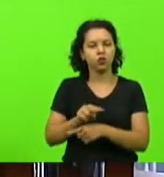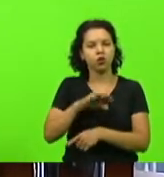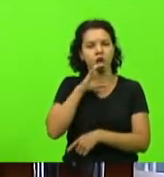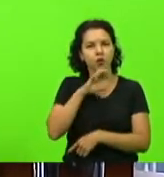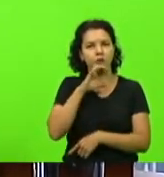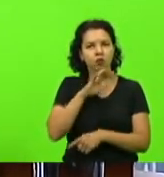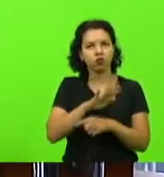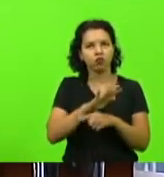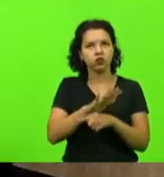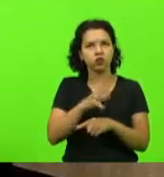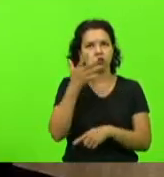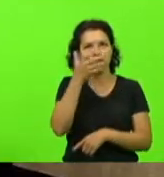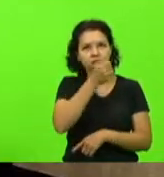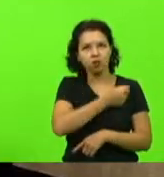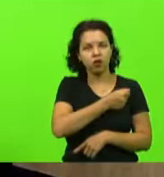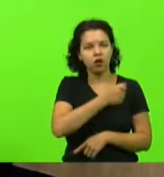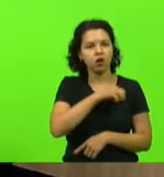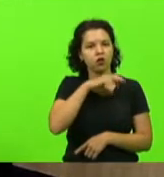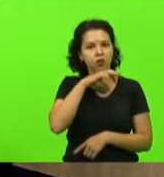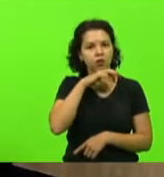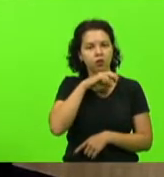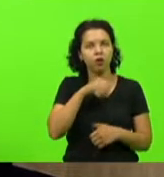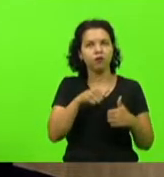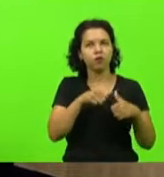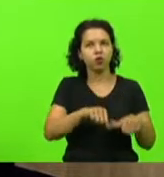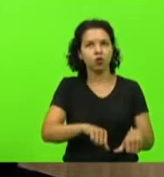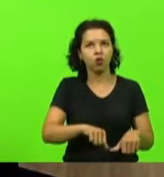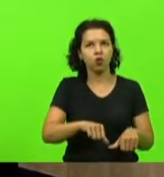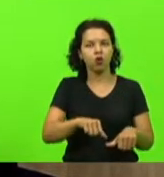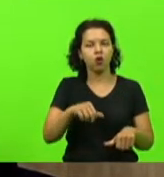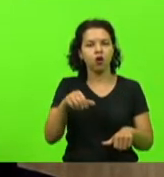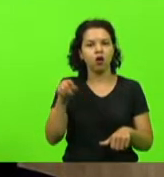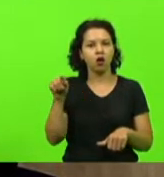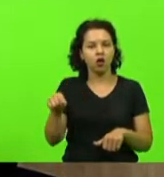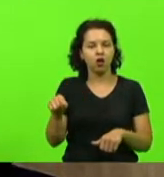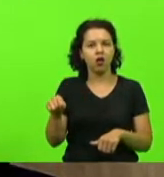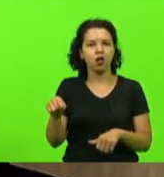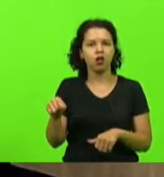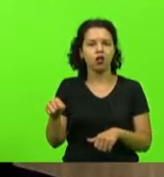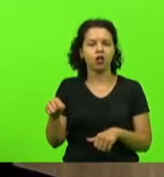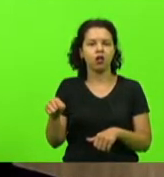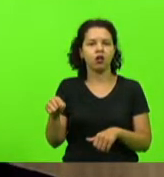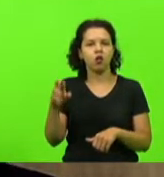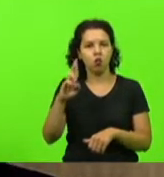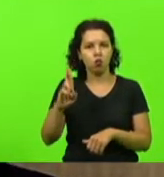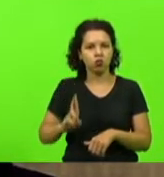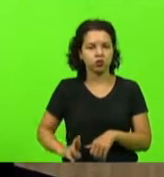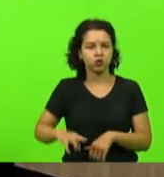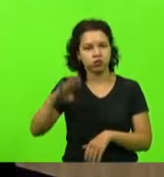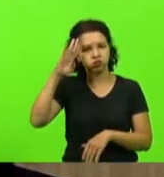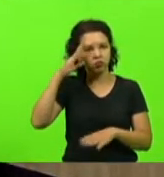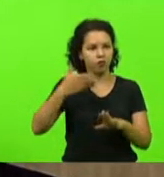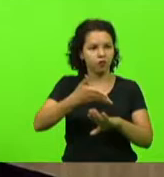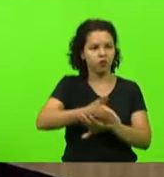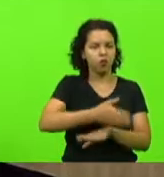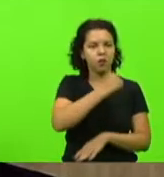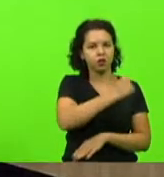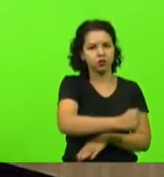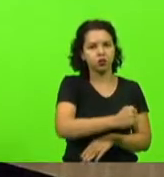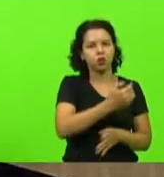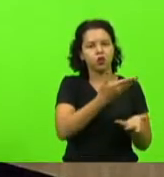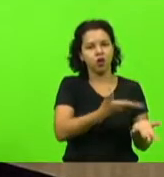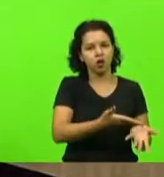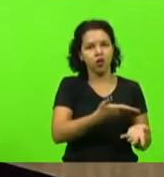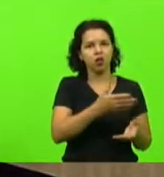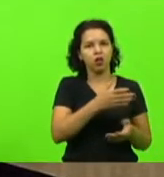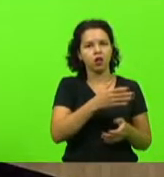animais, ficou lá e acabou o exército da Rússia matando aquela menina na Ucrânia, mães, pais,